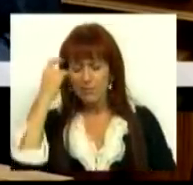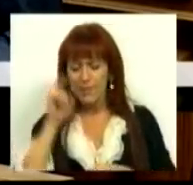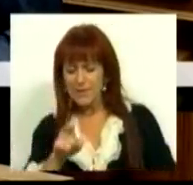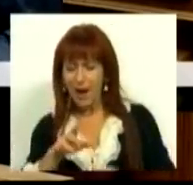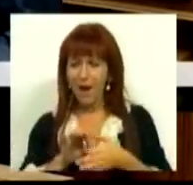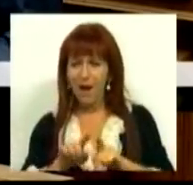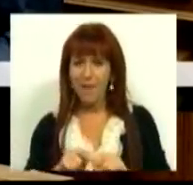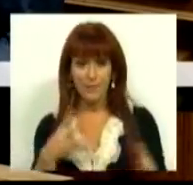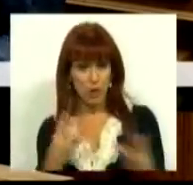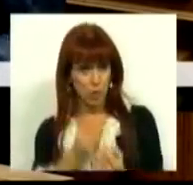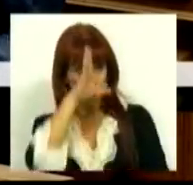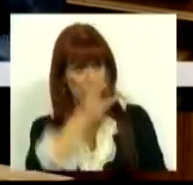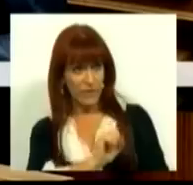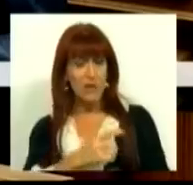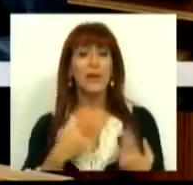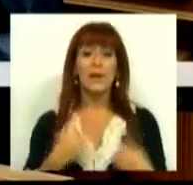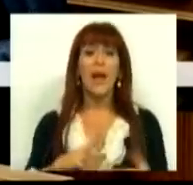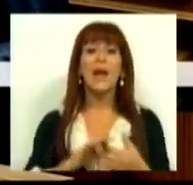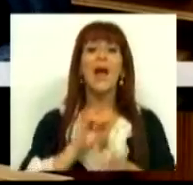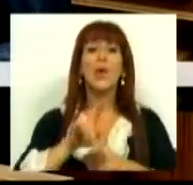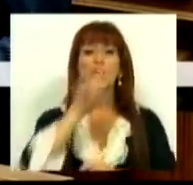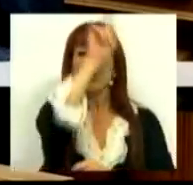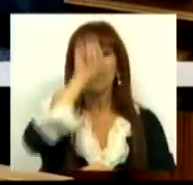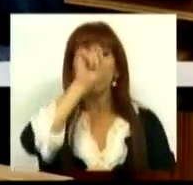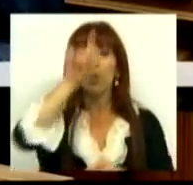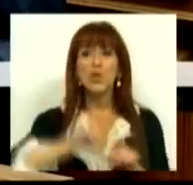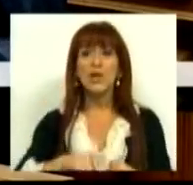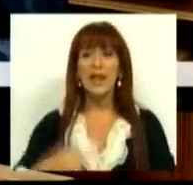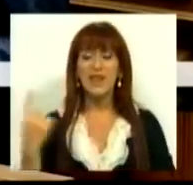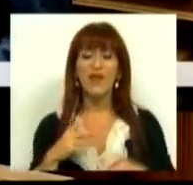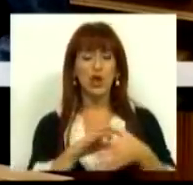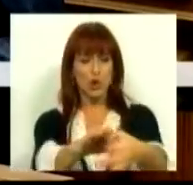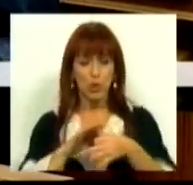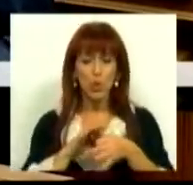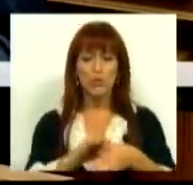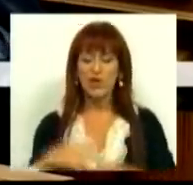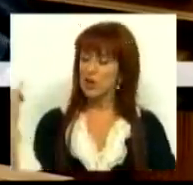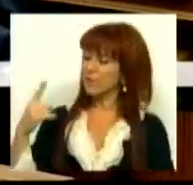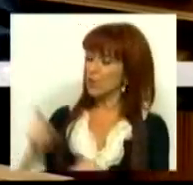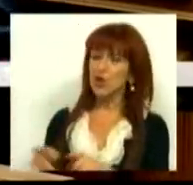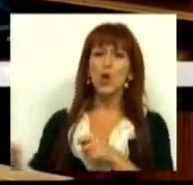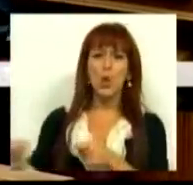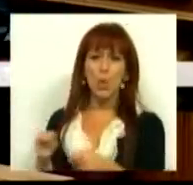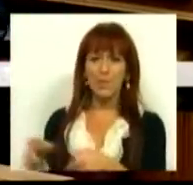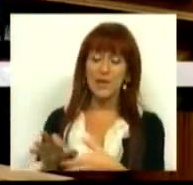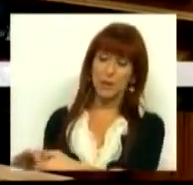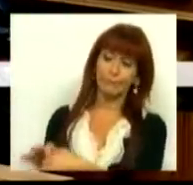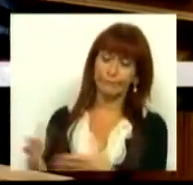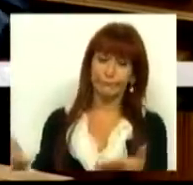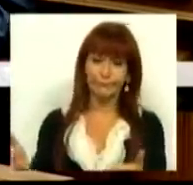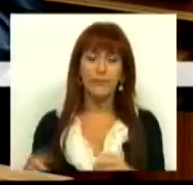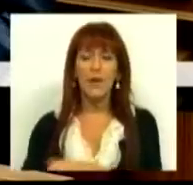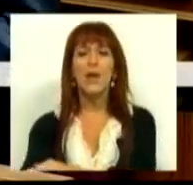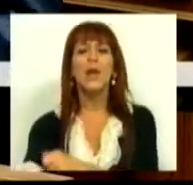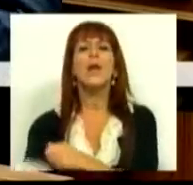considerar com o Governo e que têm a ver com as questões de deveres de colaboração e deveres de cooperação. E digo